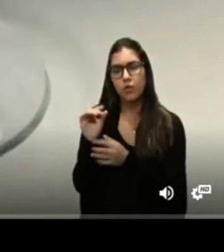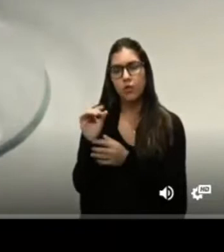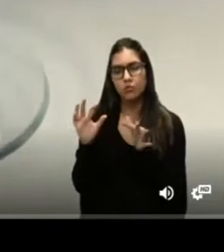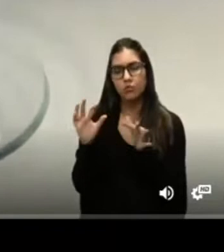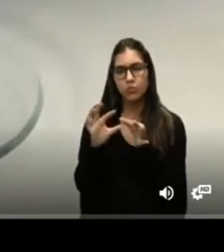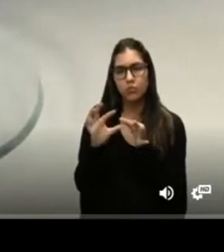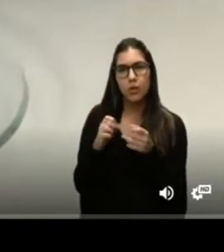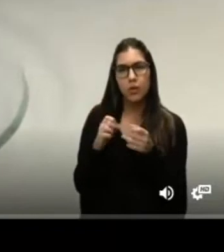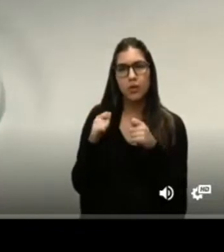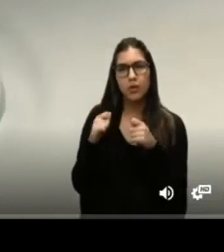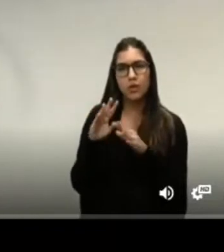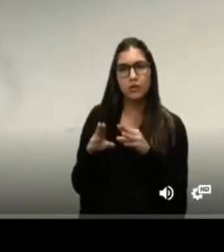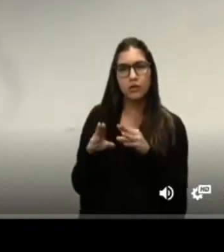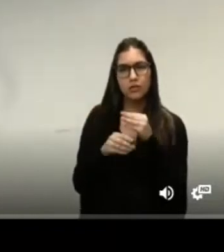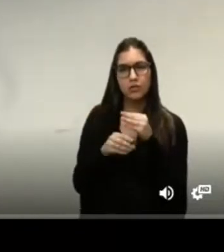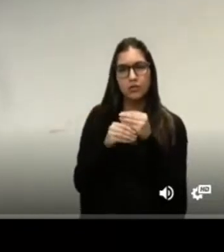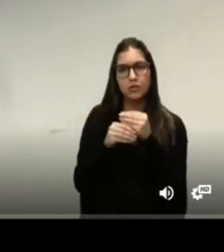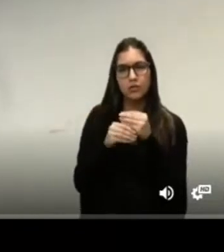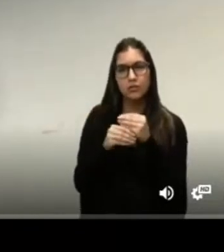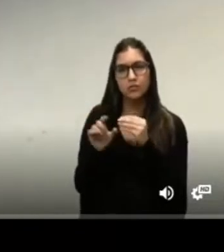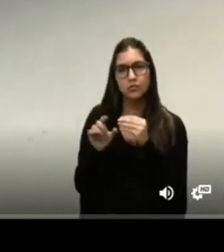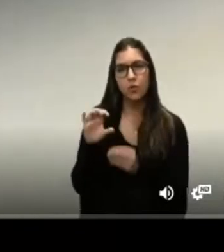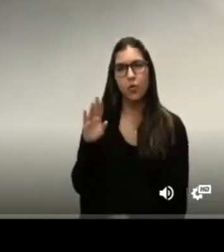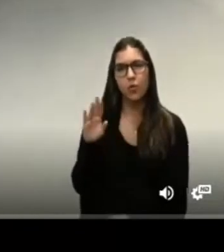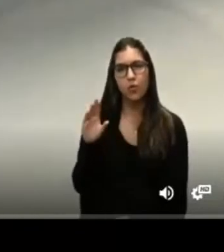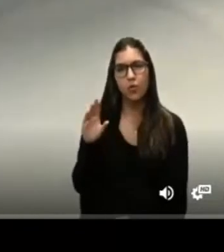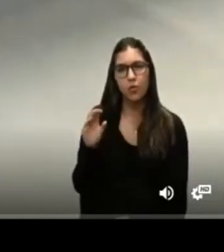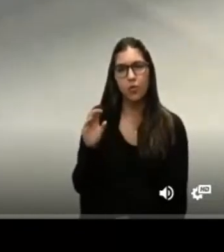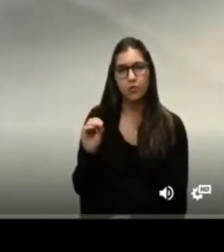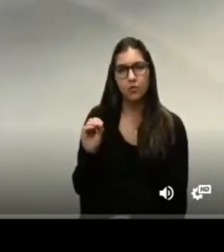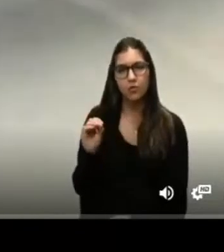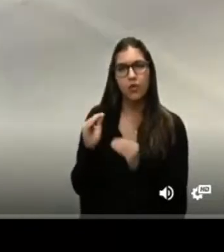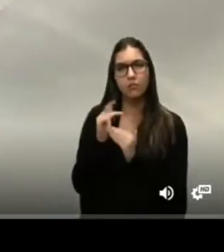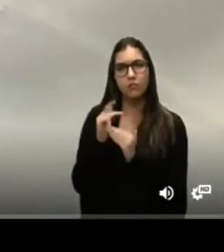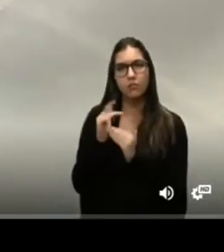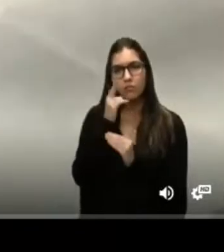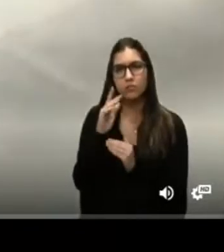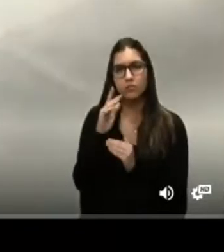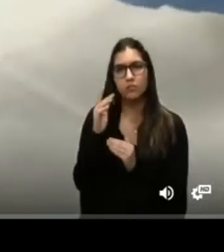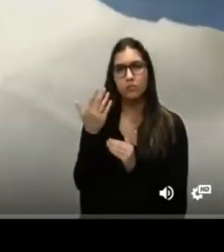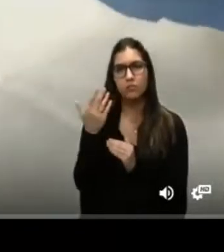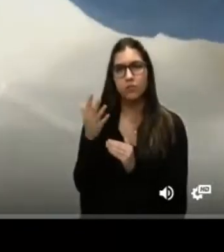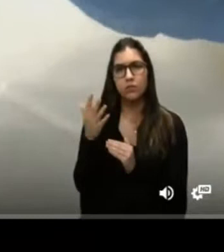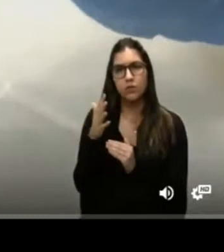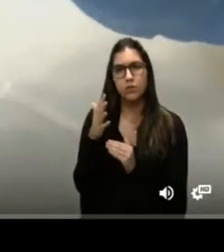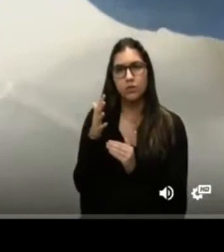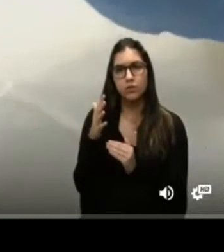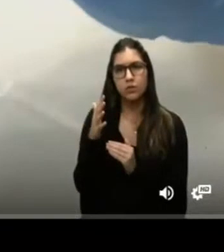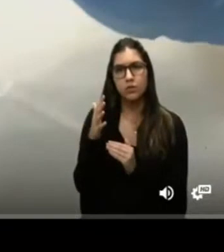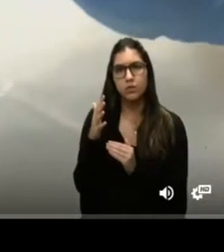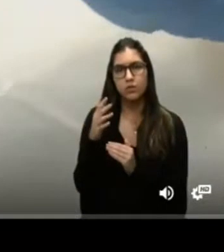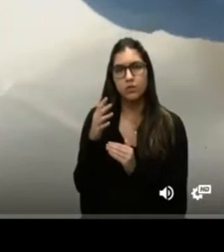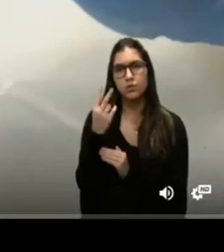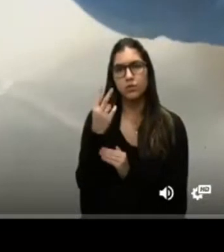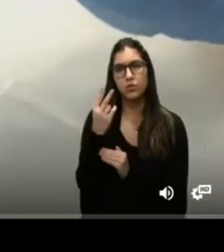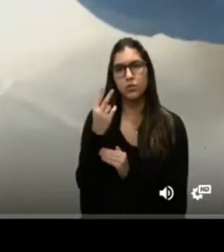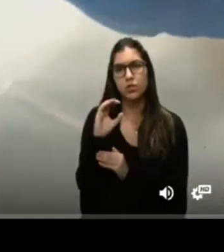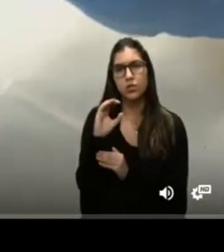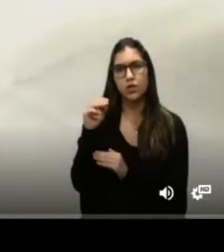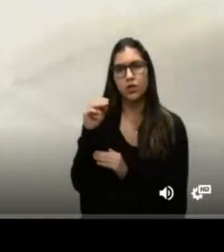adicionar esse composto orgânico até a gente obter ali aproximadamente 2